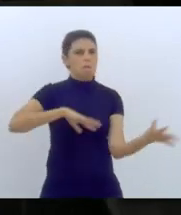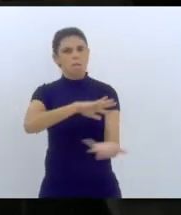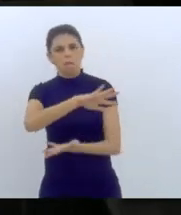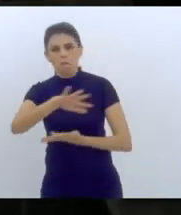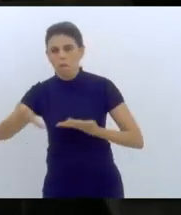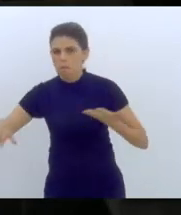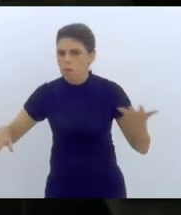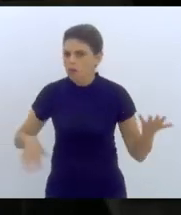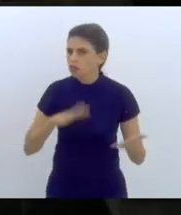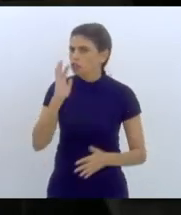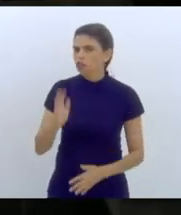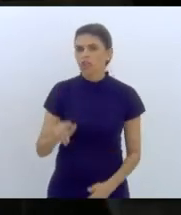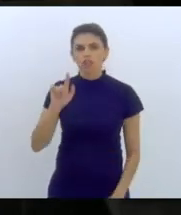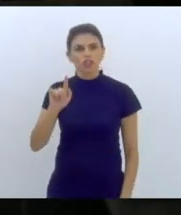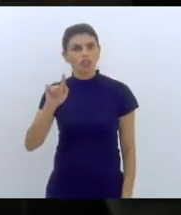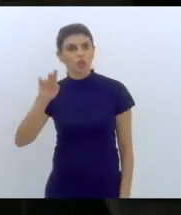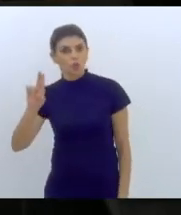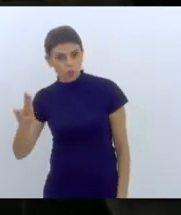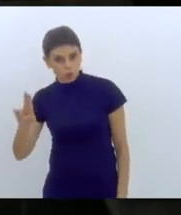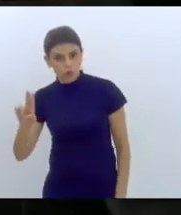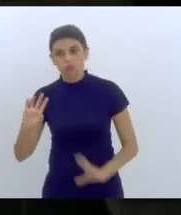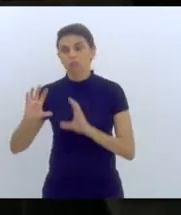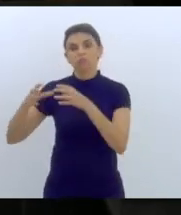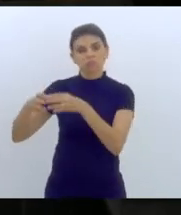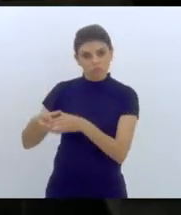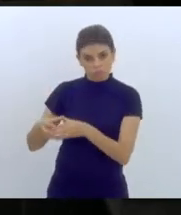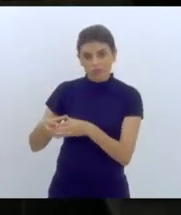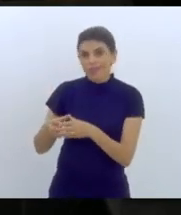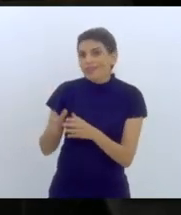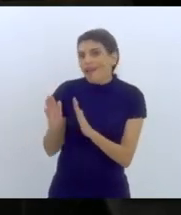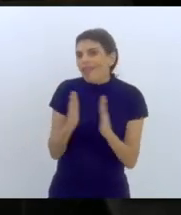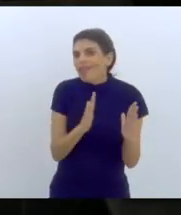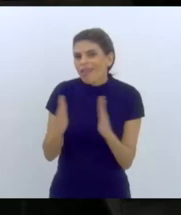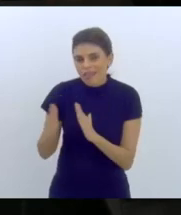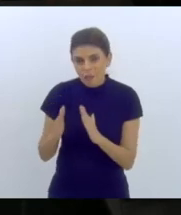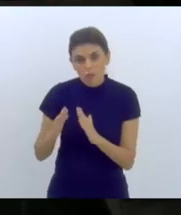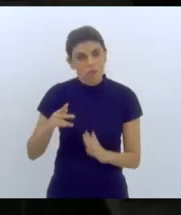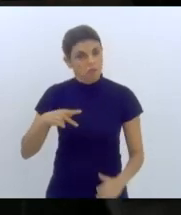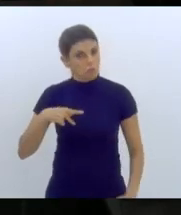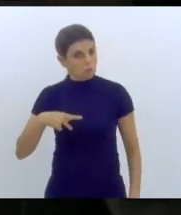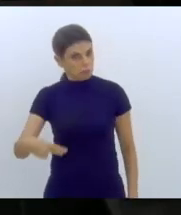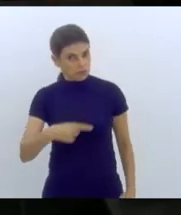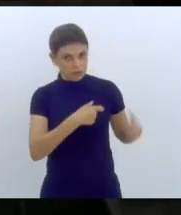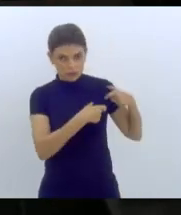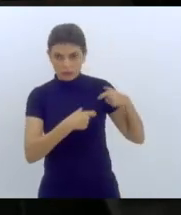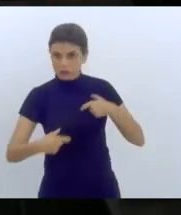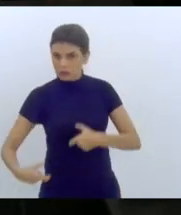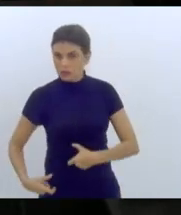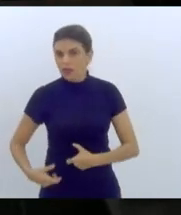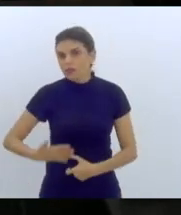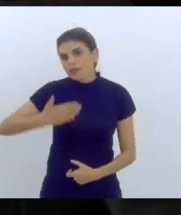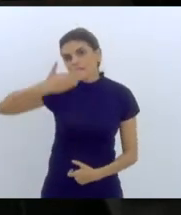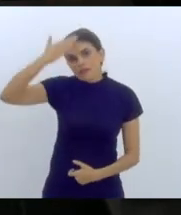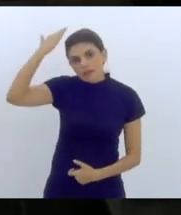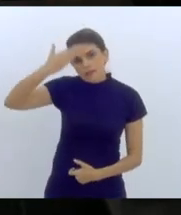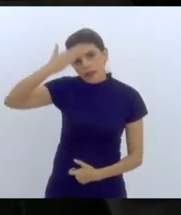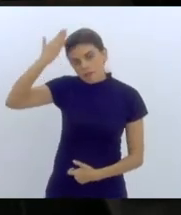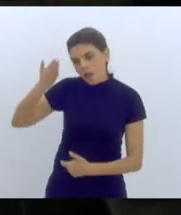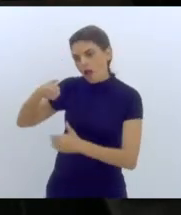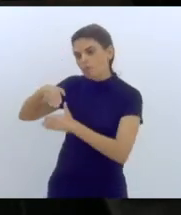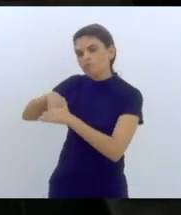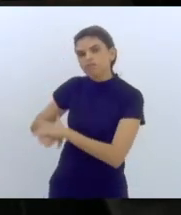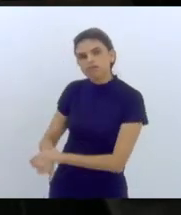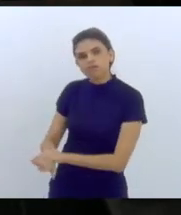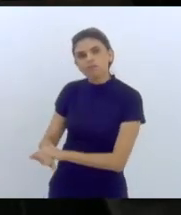AGU e, na época, o presidente Temer arquivou